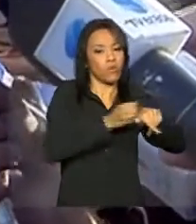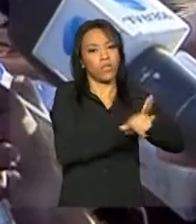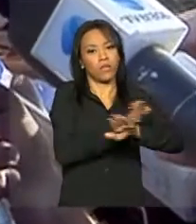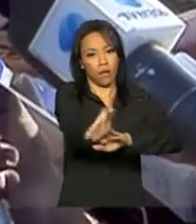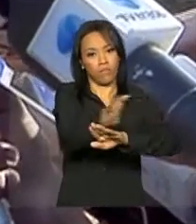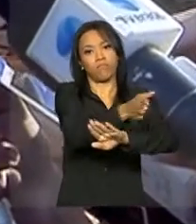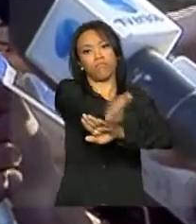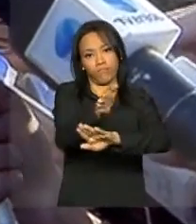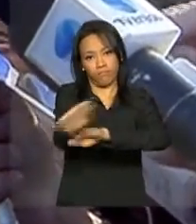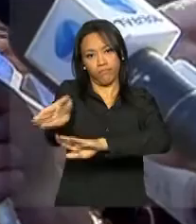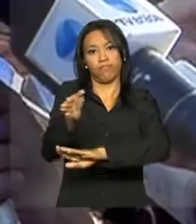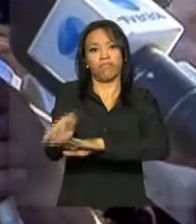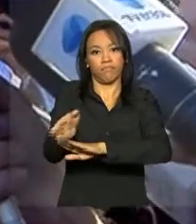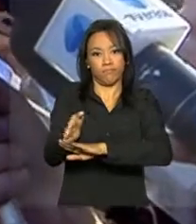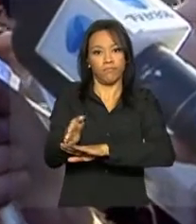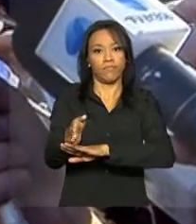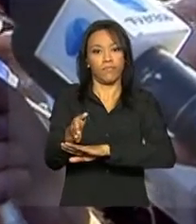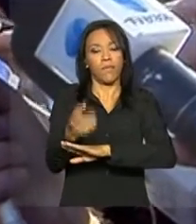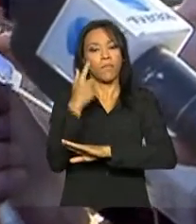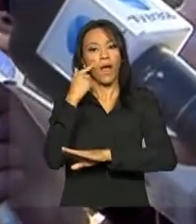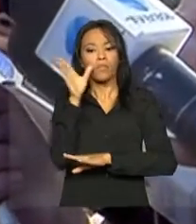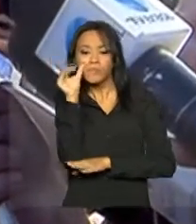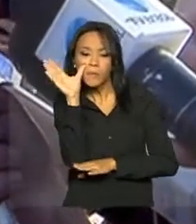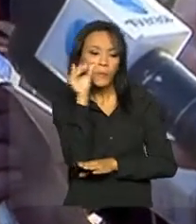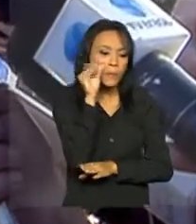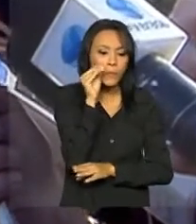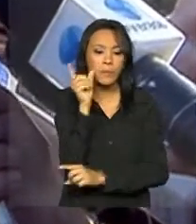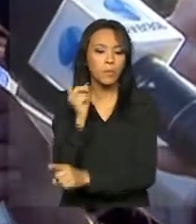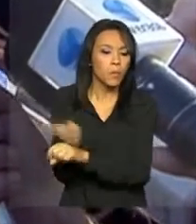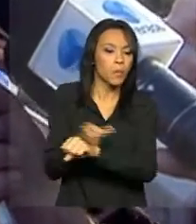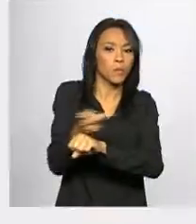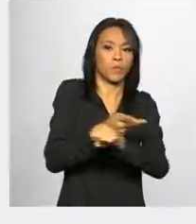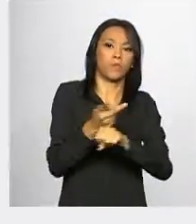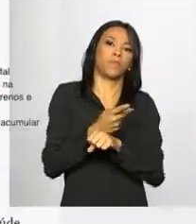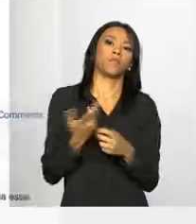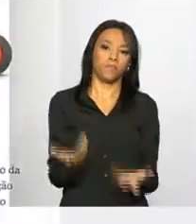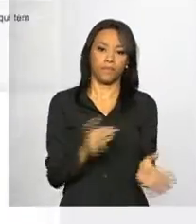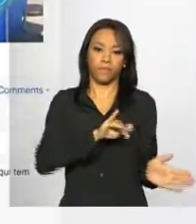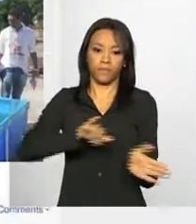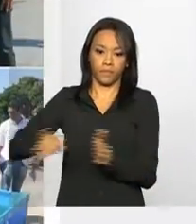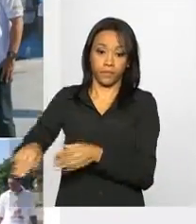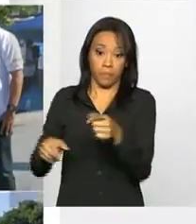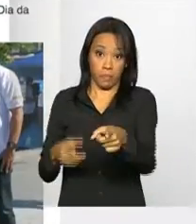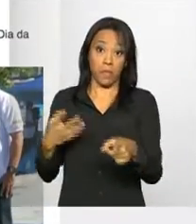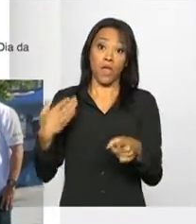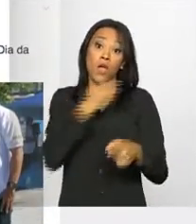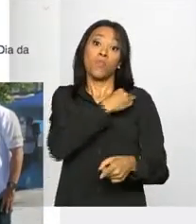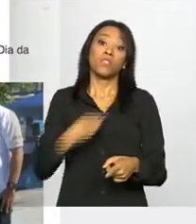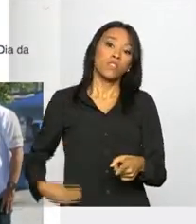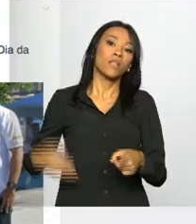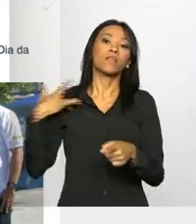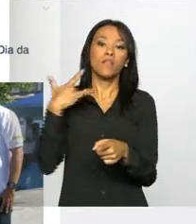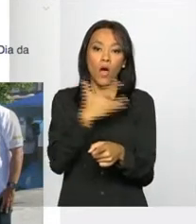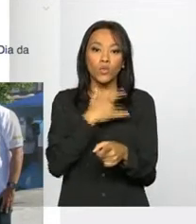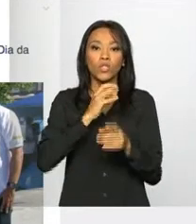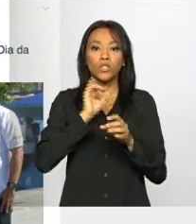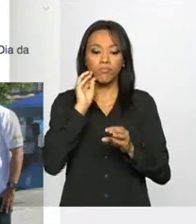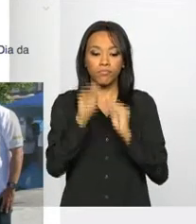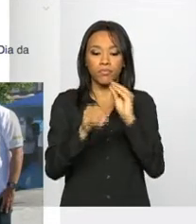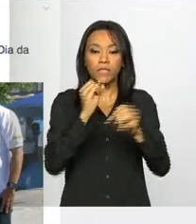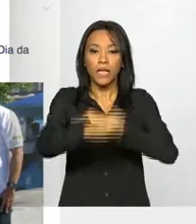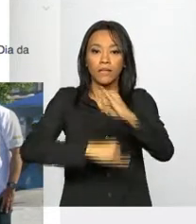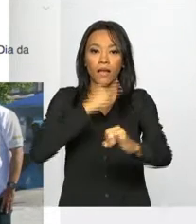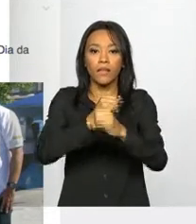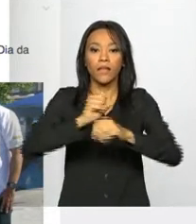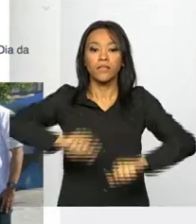dos agentes que contenham a multiplicação do mosquito o ministério da saúde divulgou em suas redes sociais uma nota